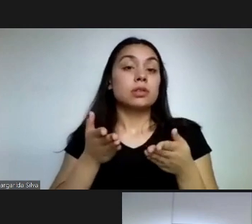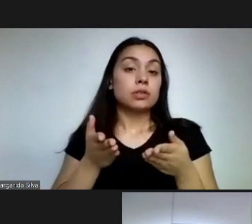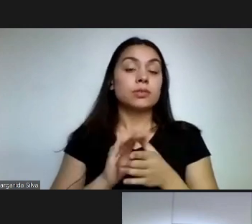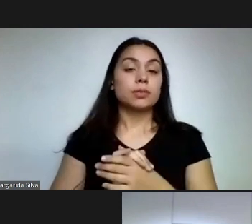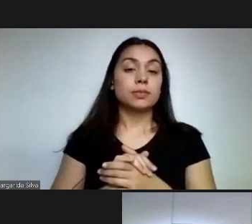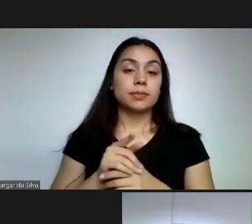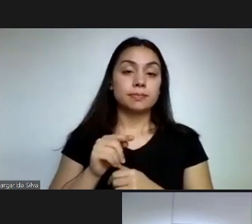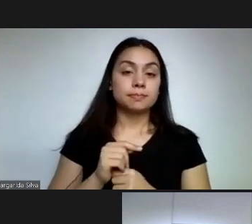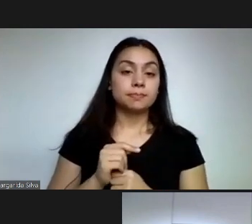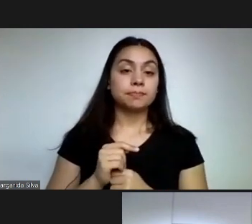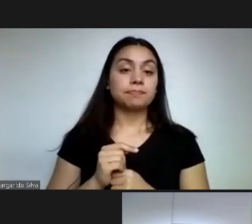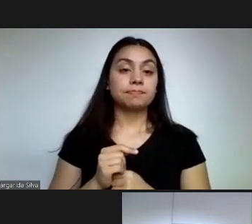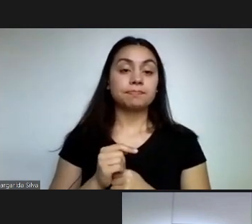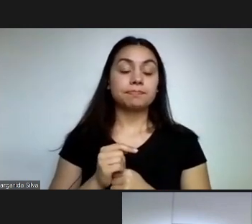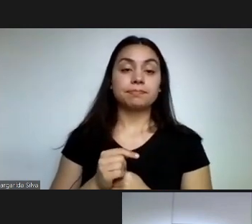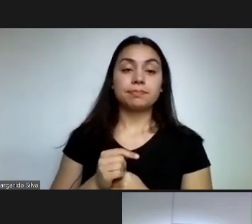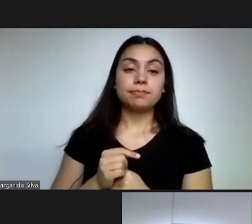multiplicação.